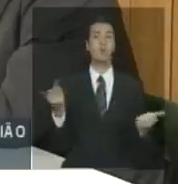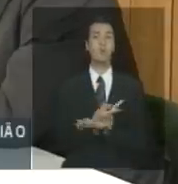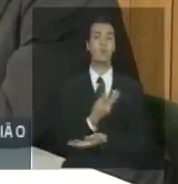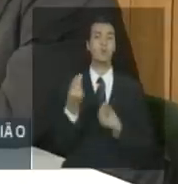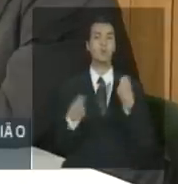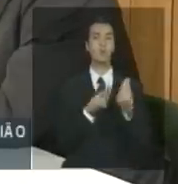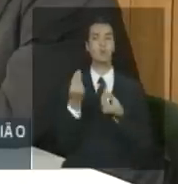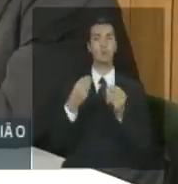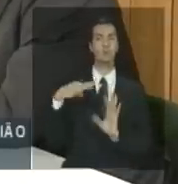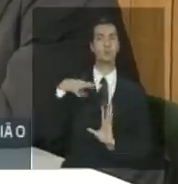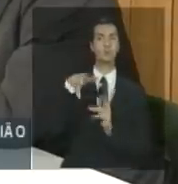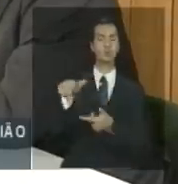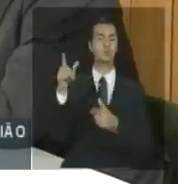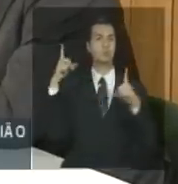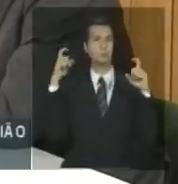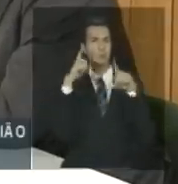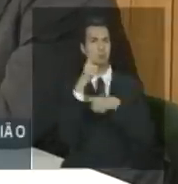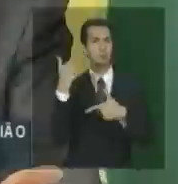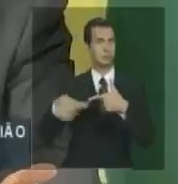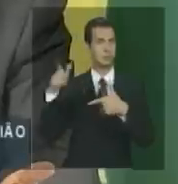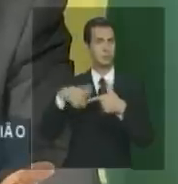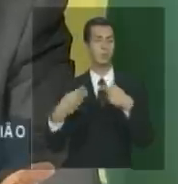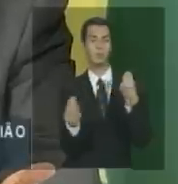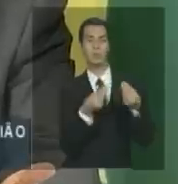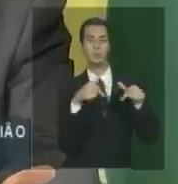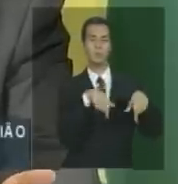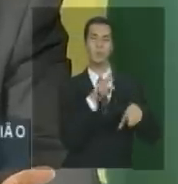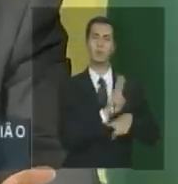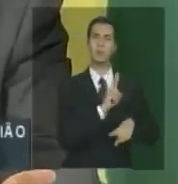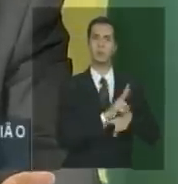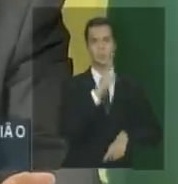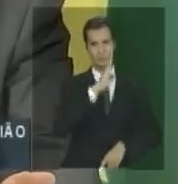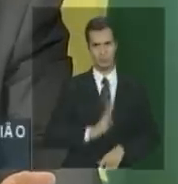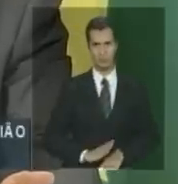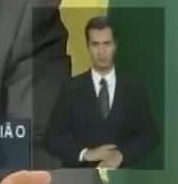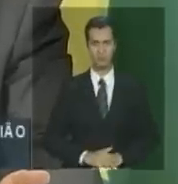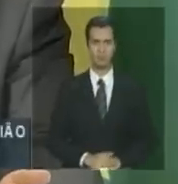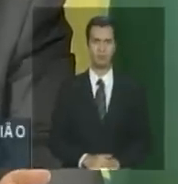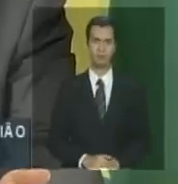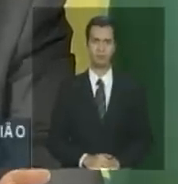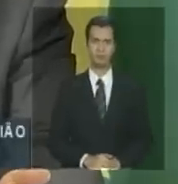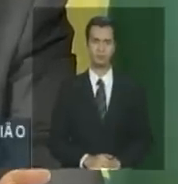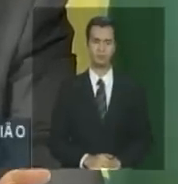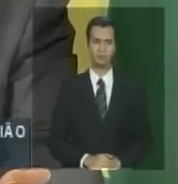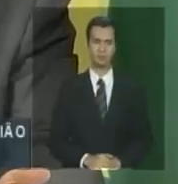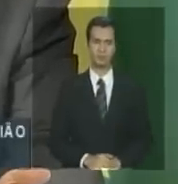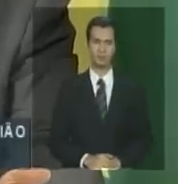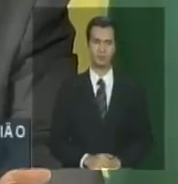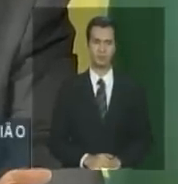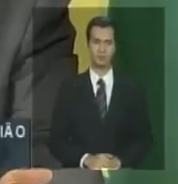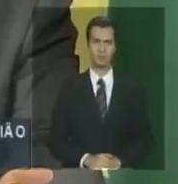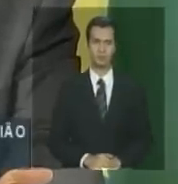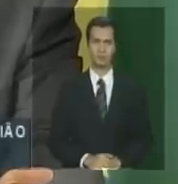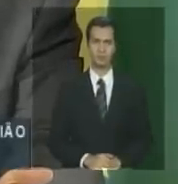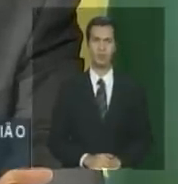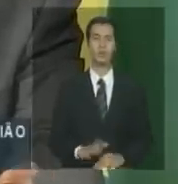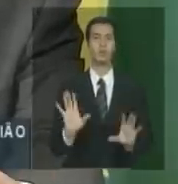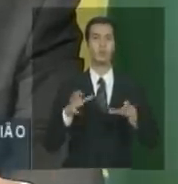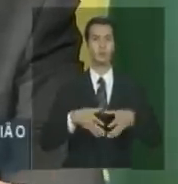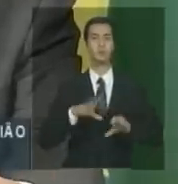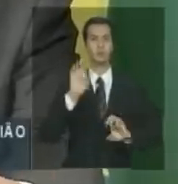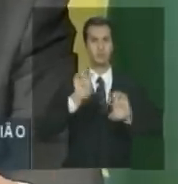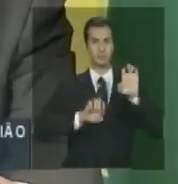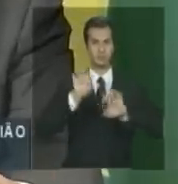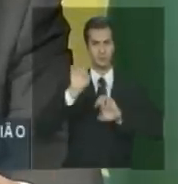de dificuldades econômicas internacionais. Então, foram colocados pelos